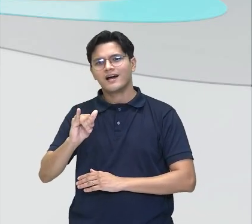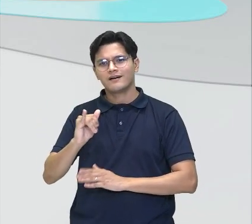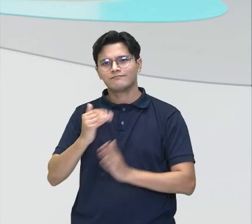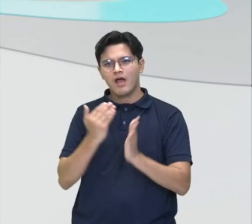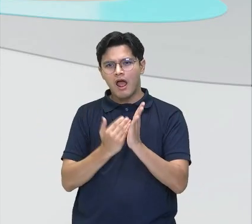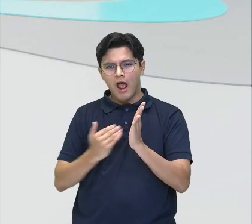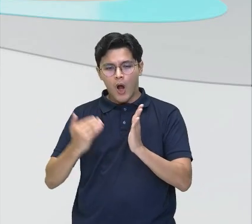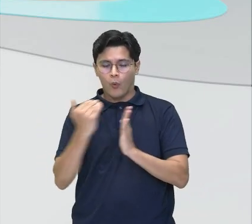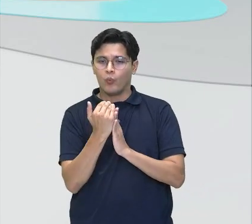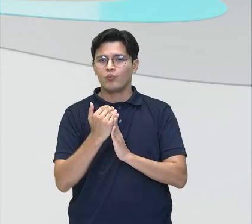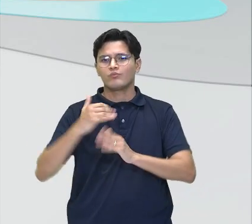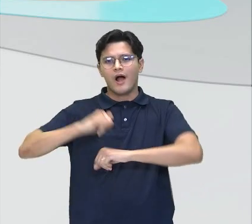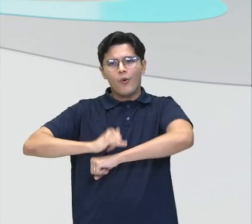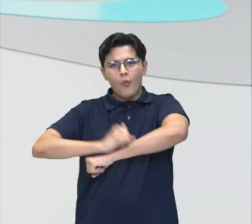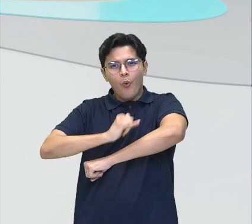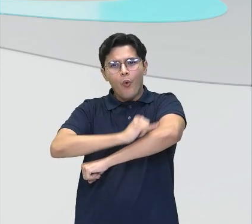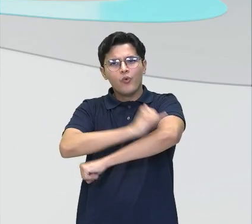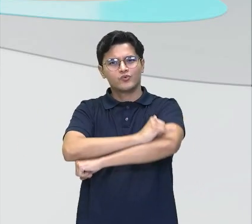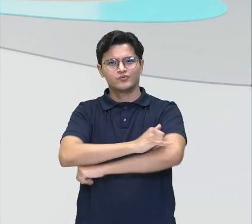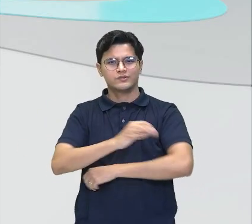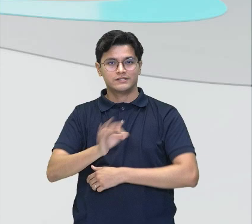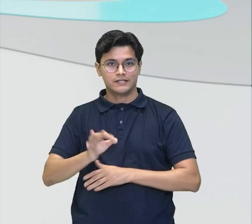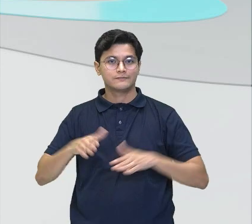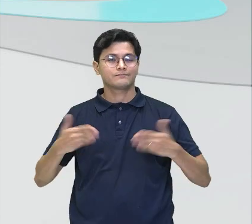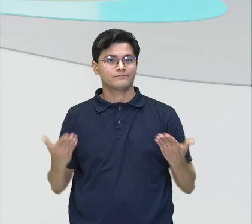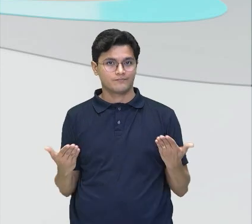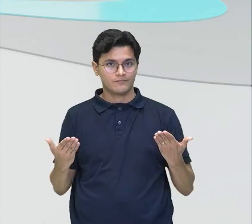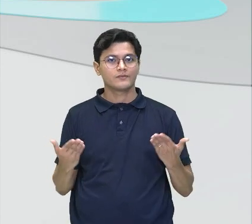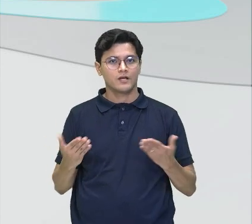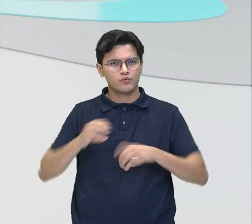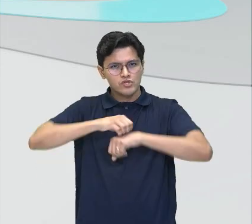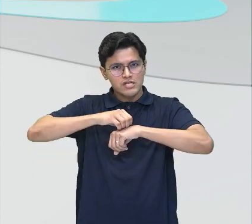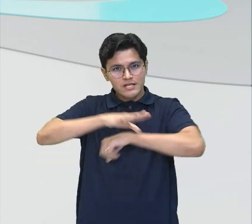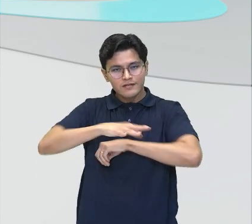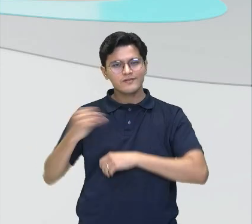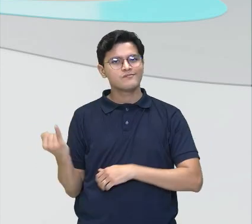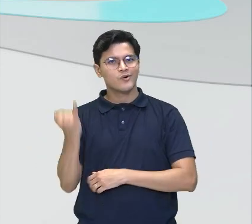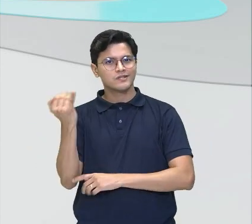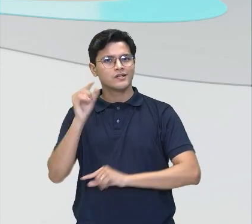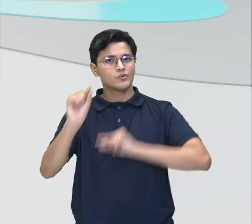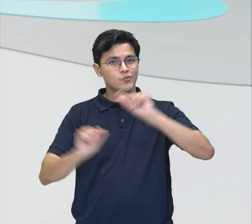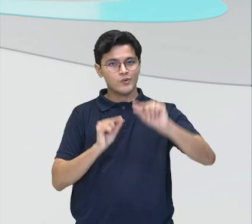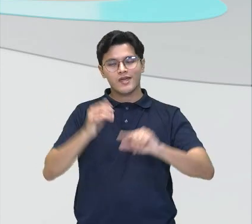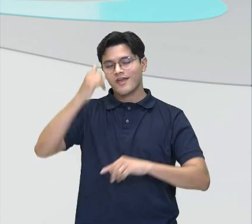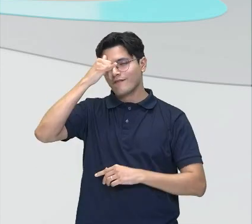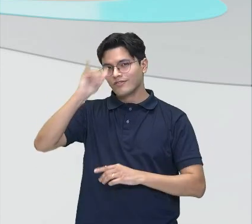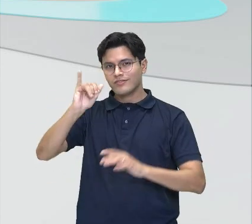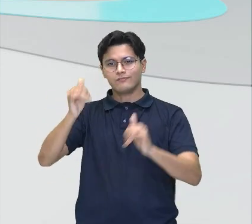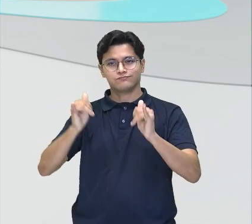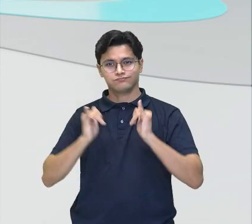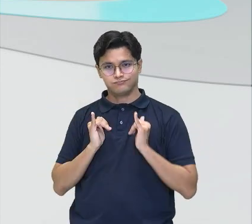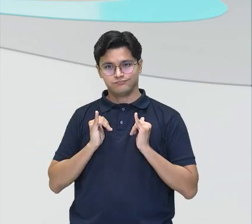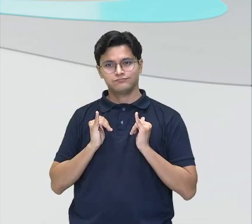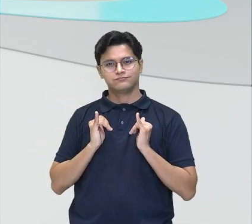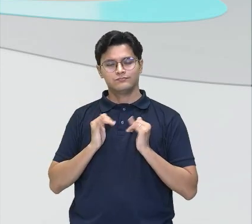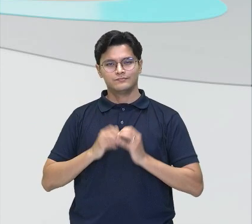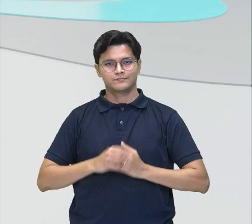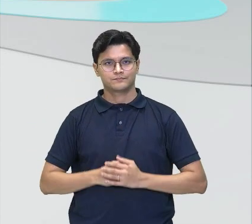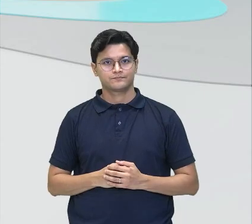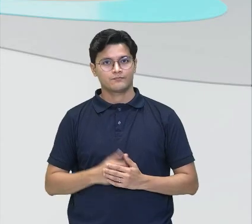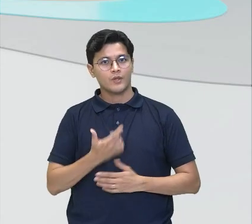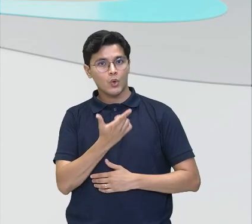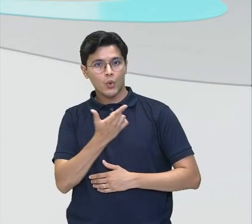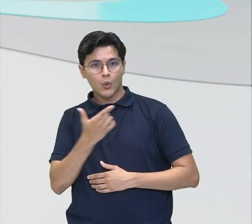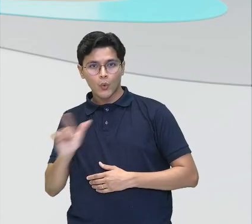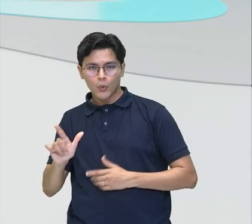Portanto, um ponto-chave é esse combate ao sedentarismo. Outro aspecto que pode me ajudar nessa prevenção